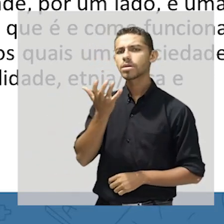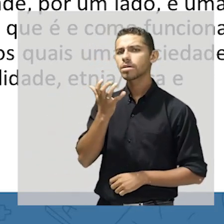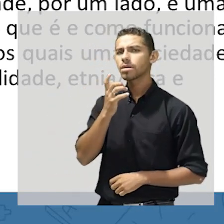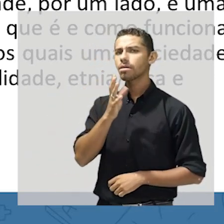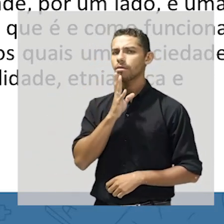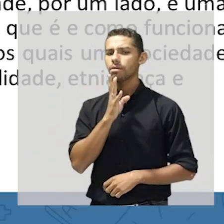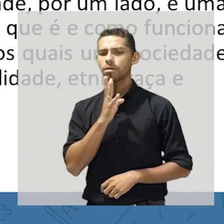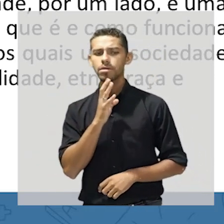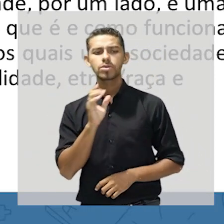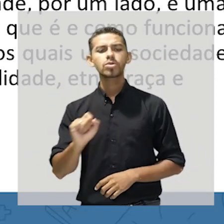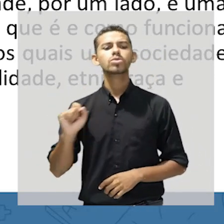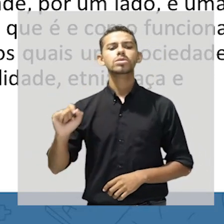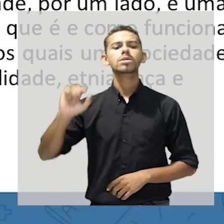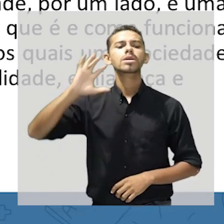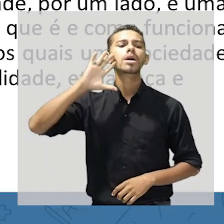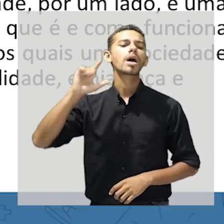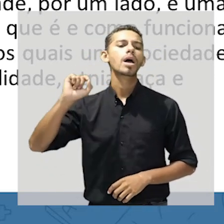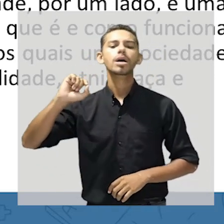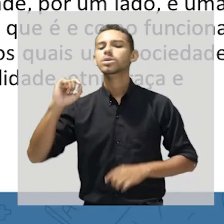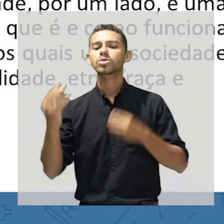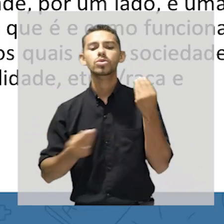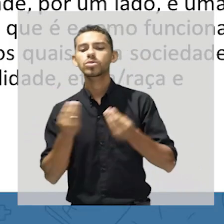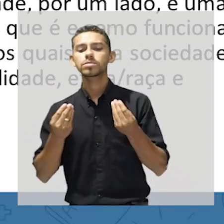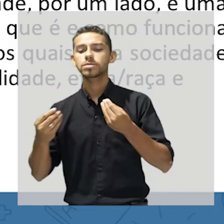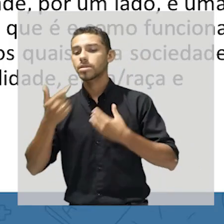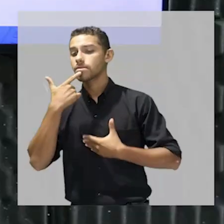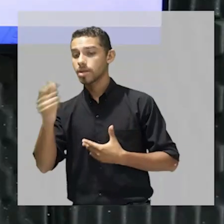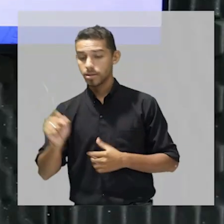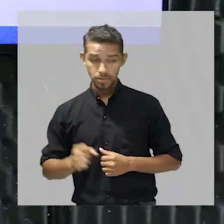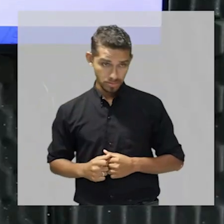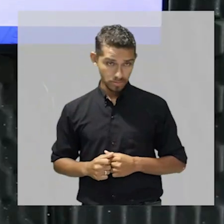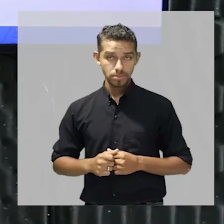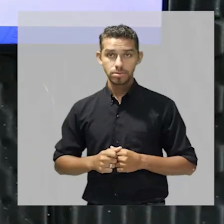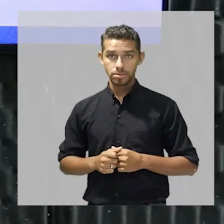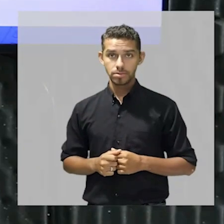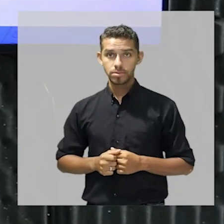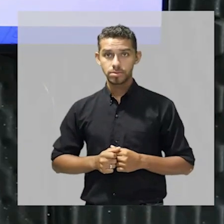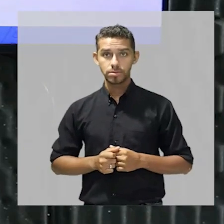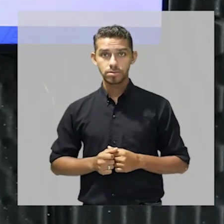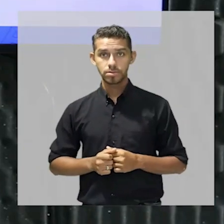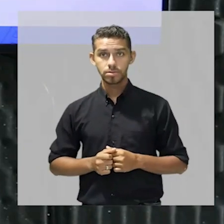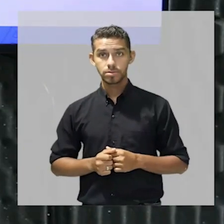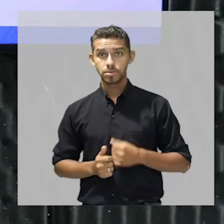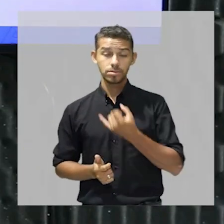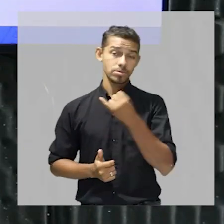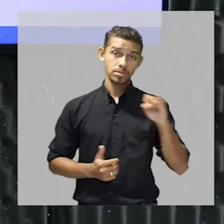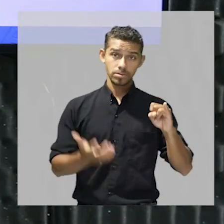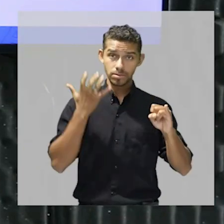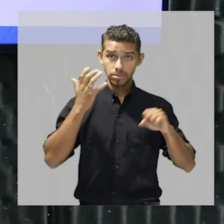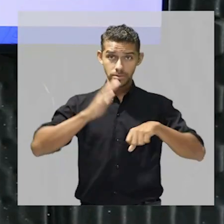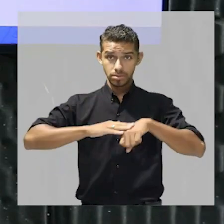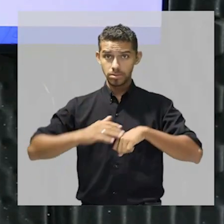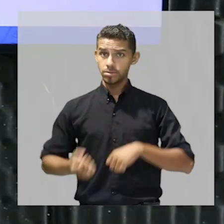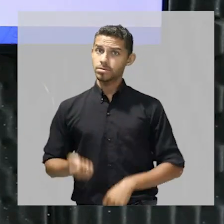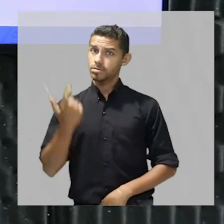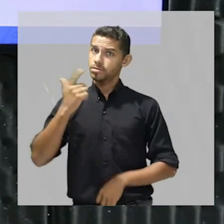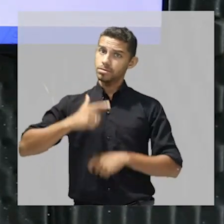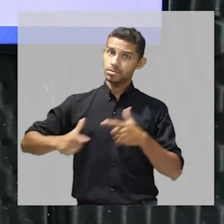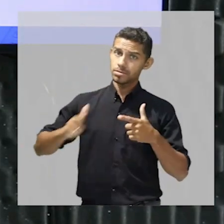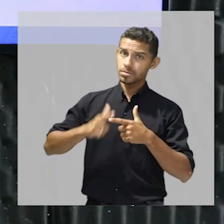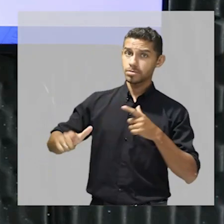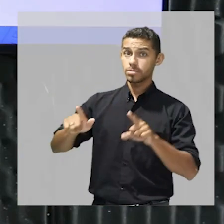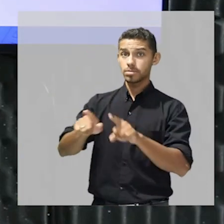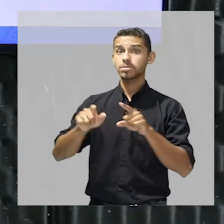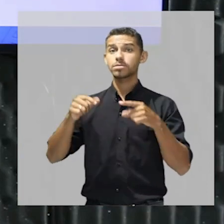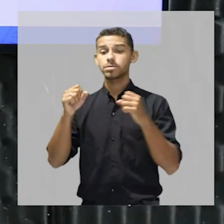o que é e como funciona uma língua por outro se quiser descobrir os problemas com os quais